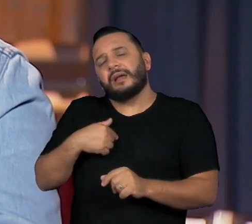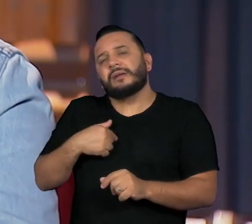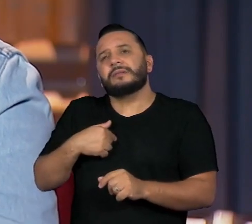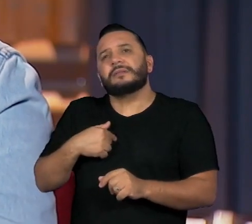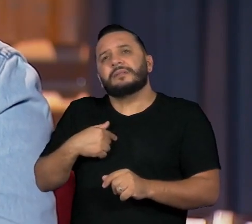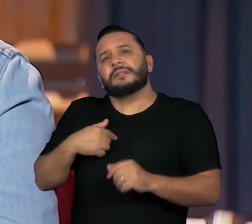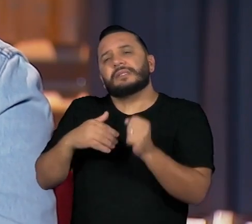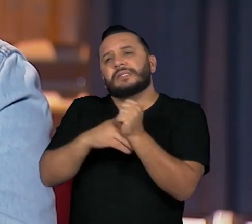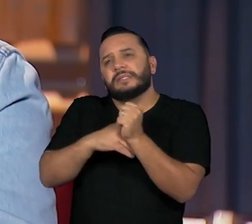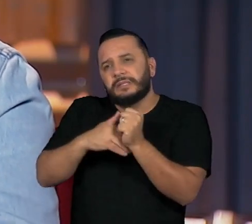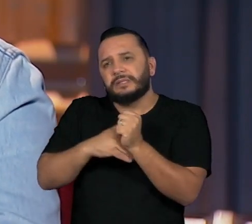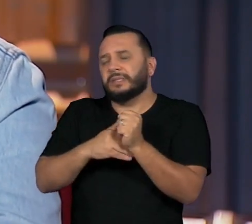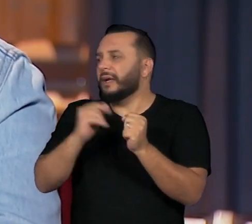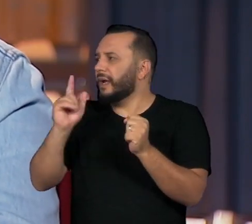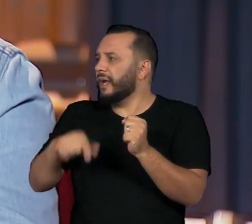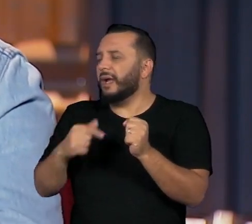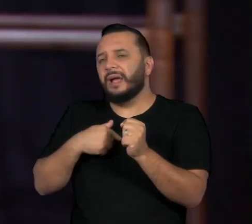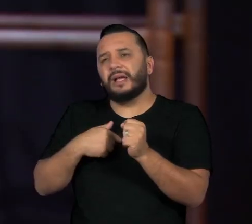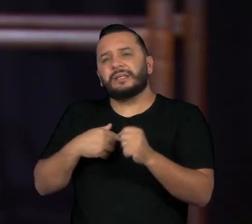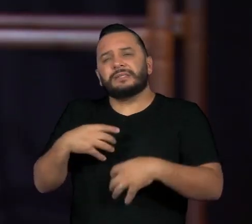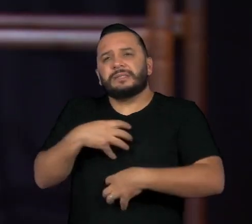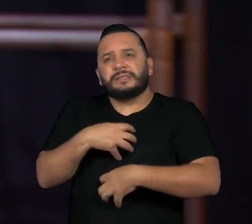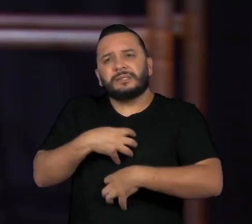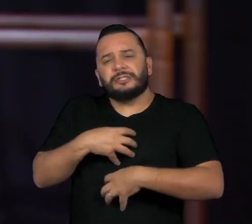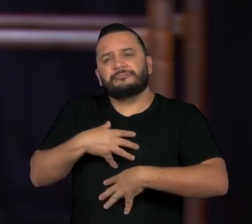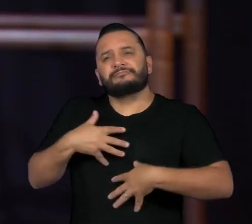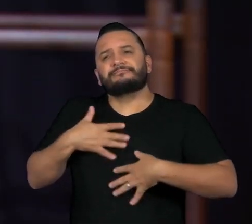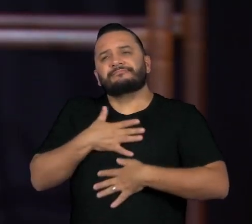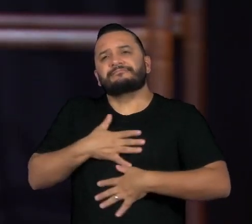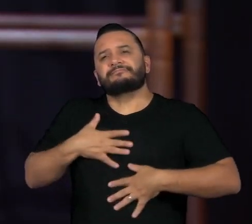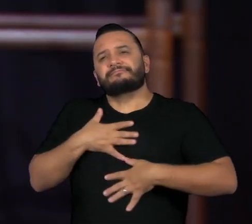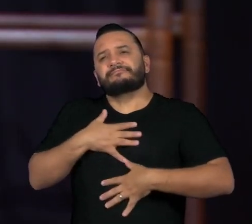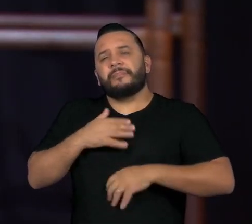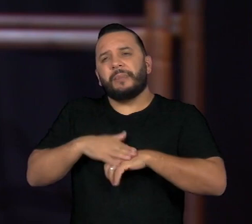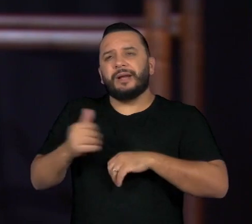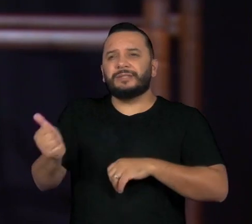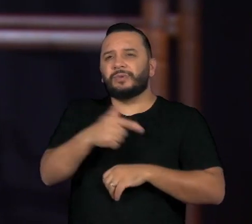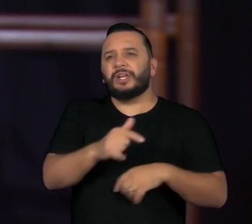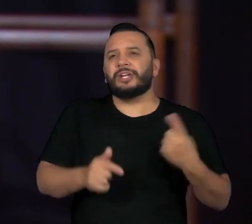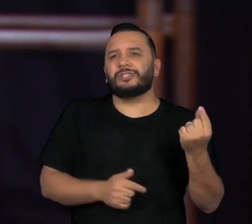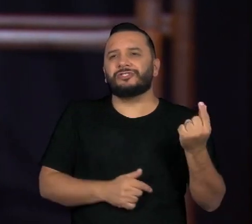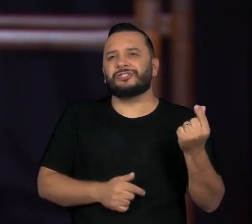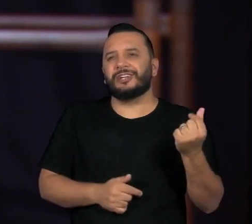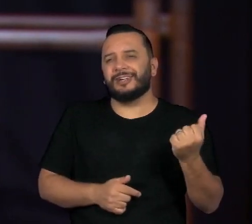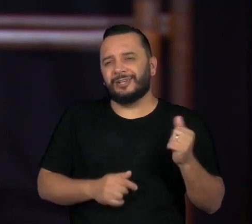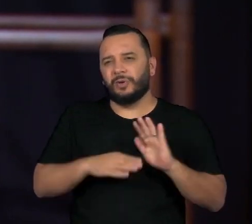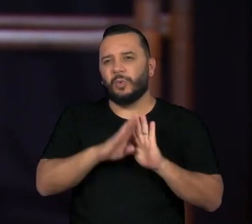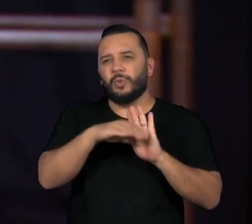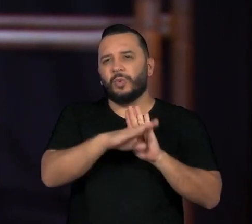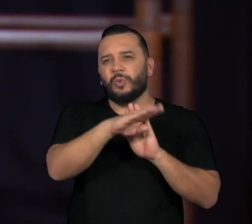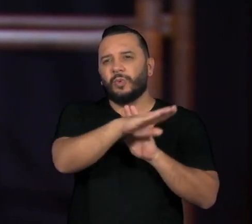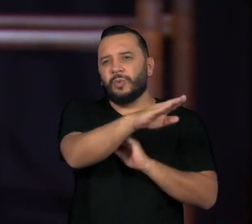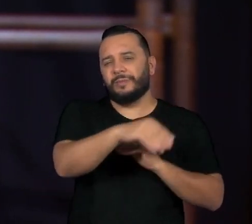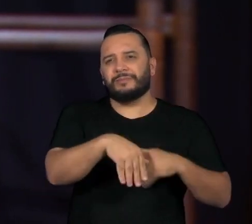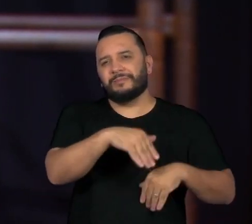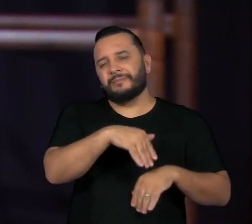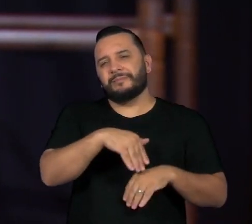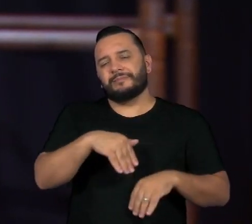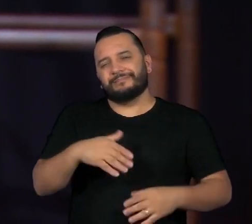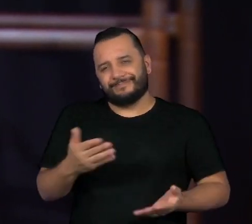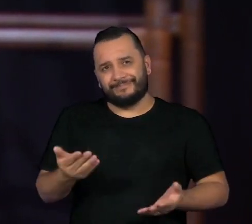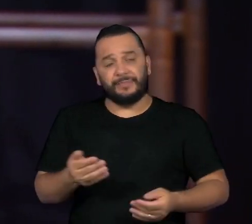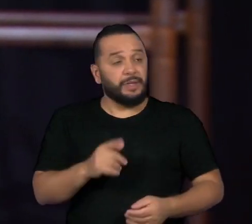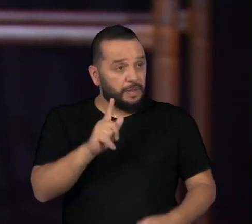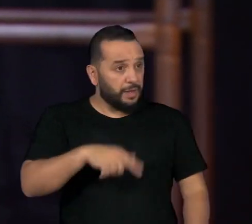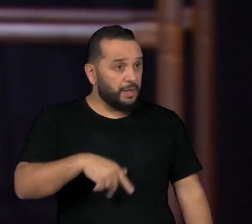profundamente misterioso, que produz plenitude muito mais do que ganhar dinheiro na Bolsa de Valores. É legal o jeito que você fala, porque é natural